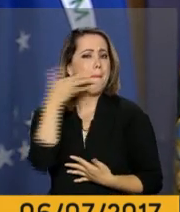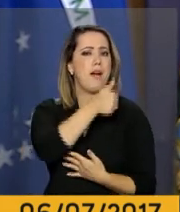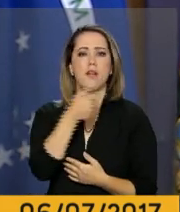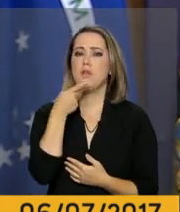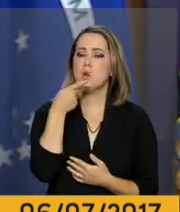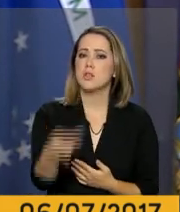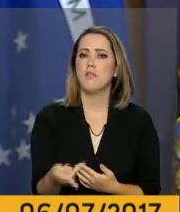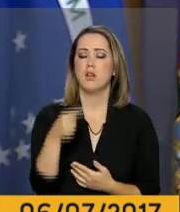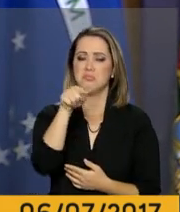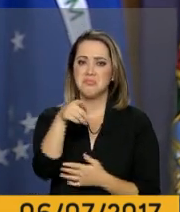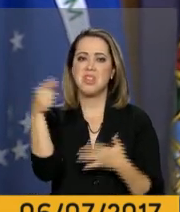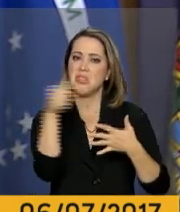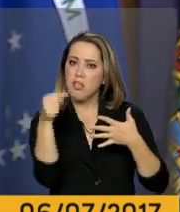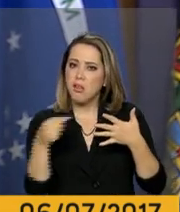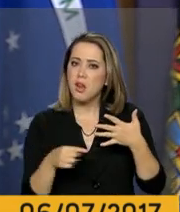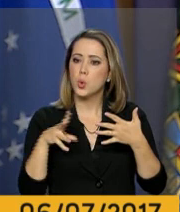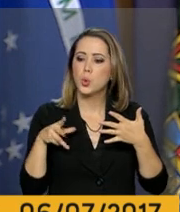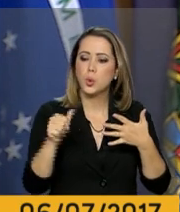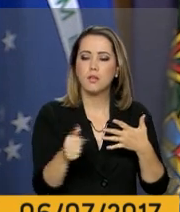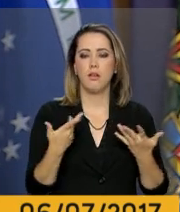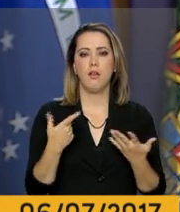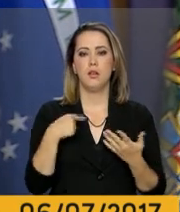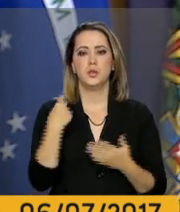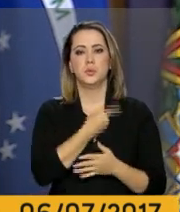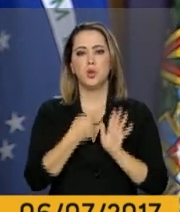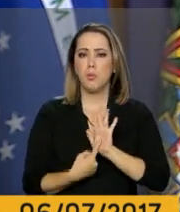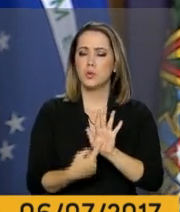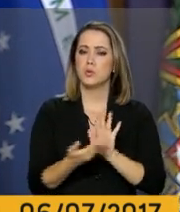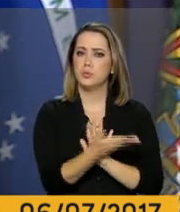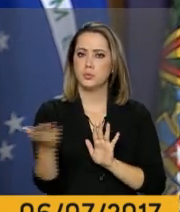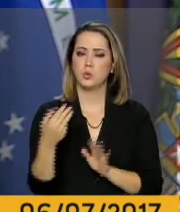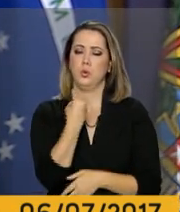belíssimo e didática exposição do nosso ministro